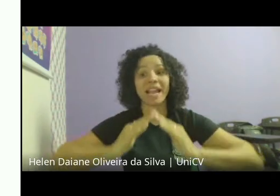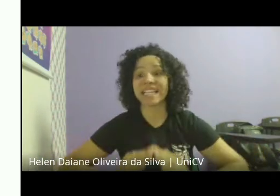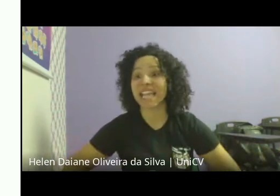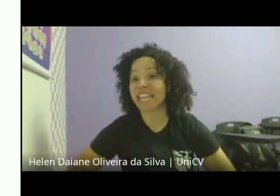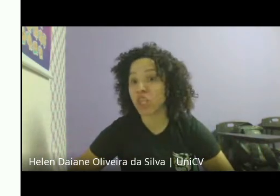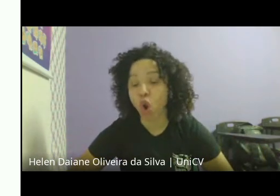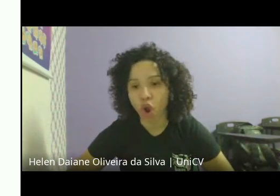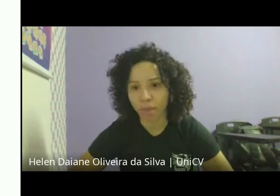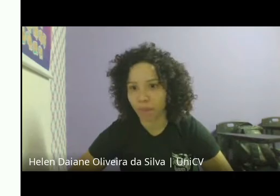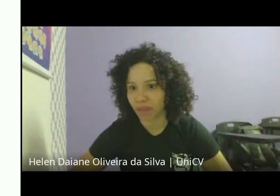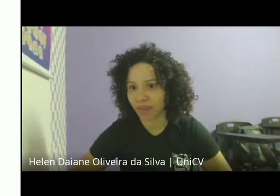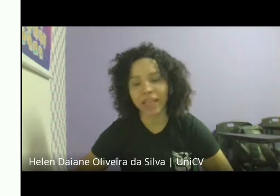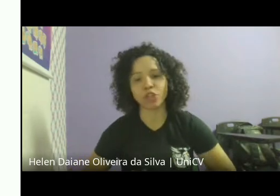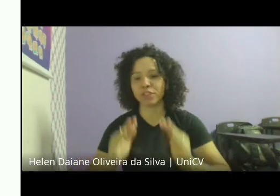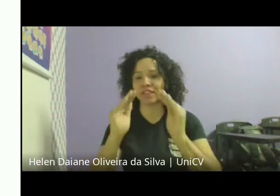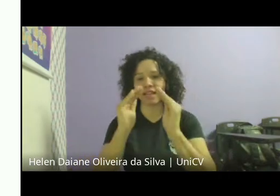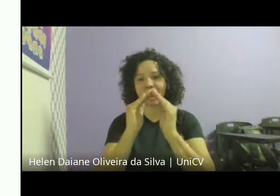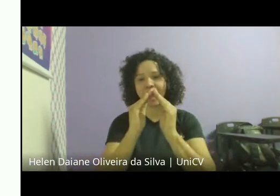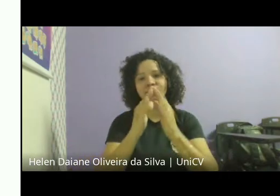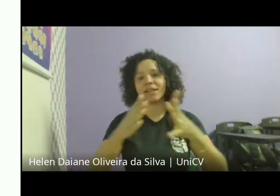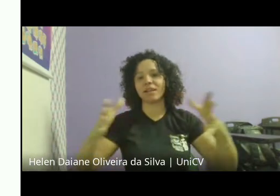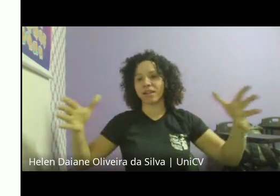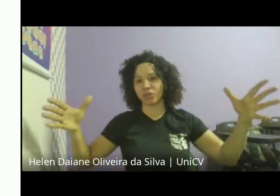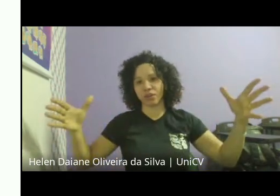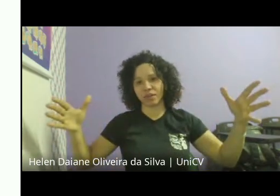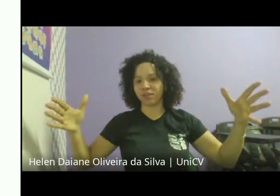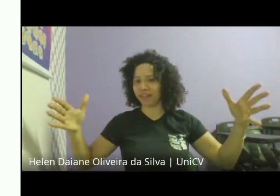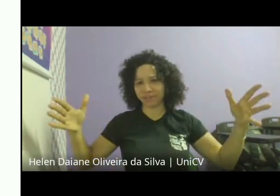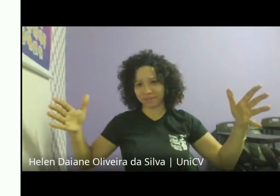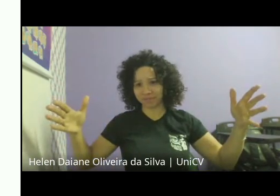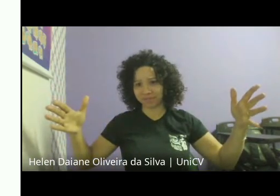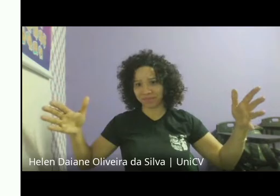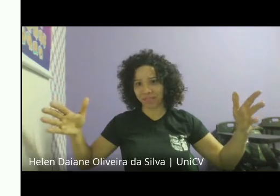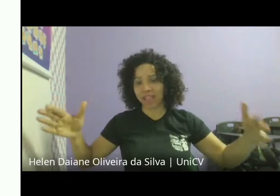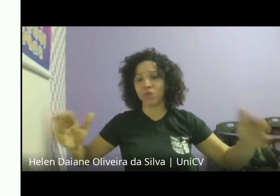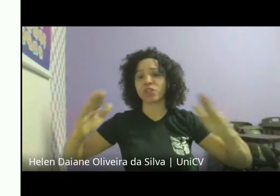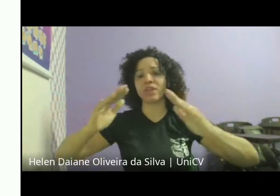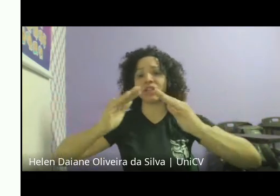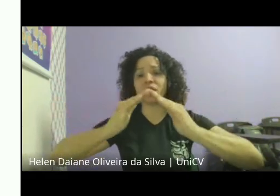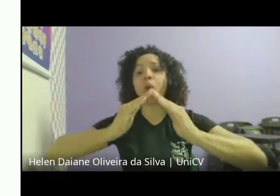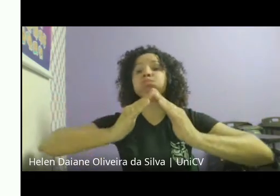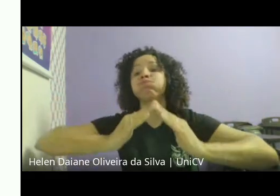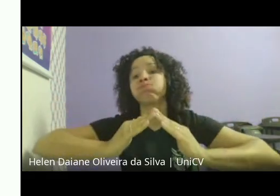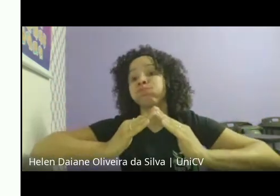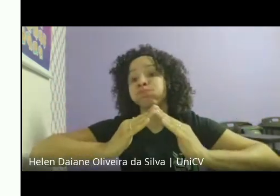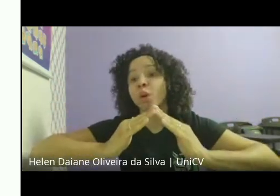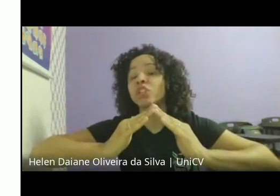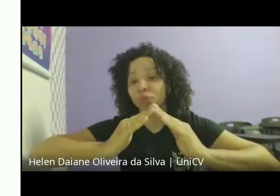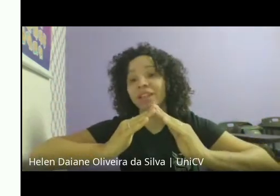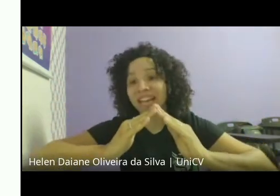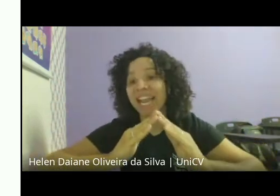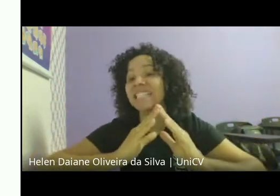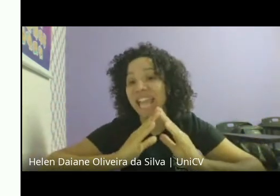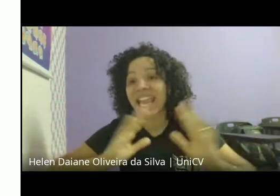Era uma casa enorme. Eu não preciso fazer casa grandona. Não. Eu vou só fazer assim, ó.